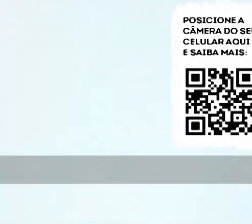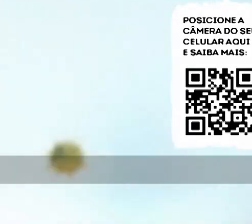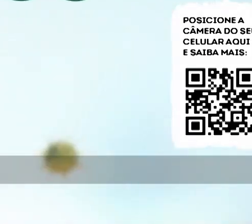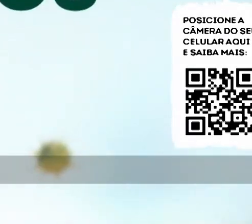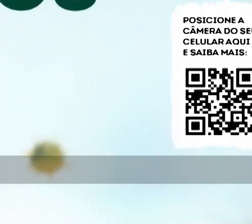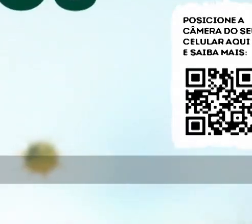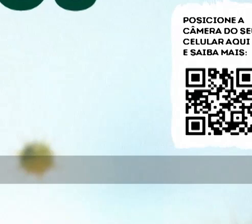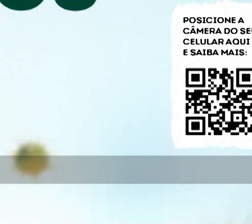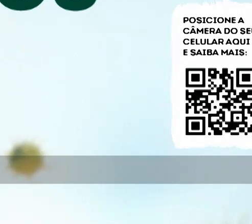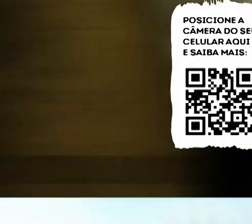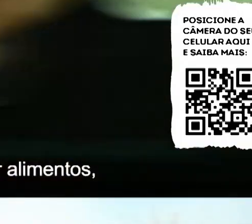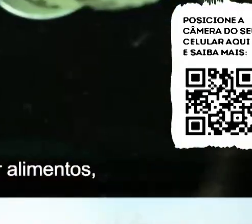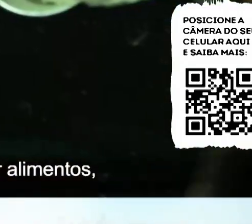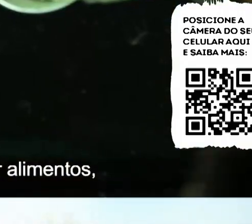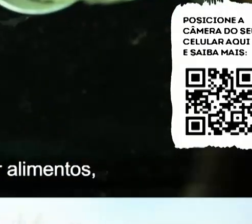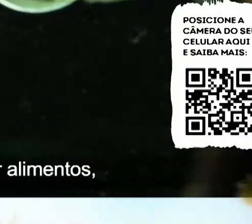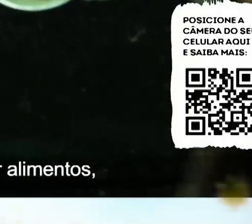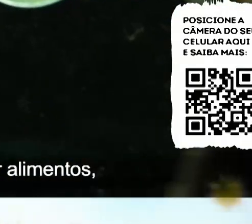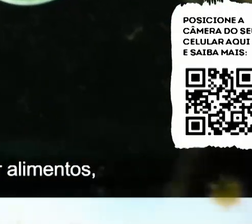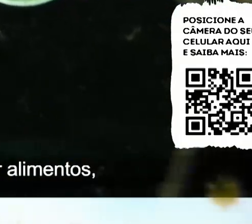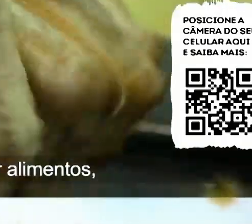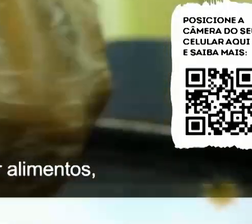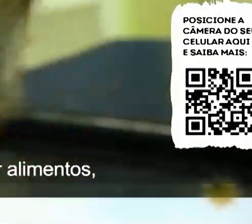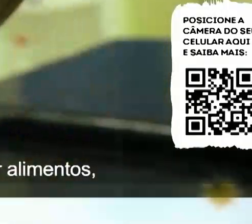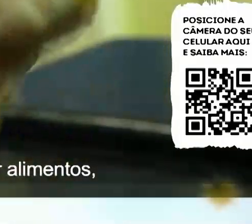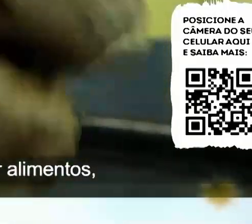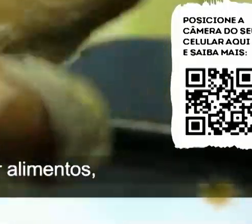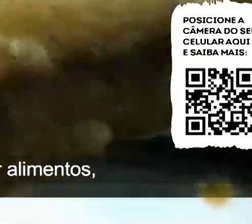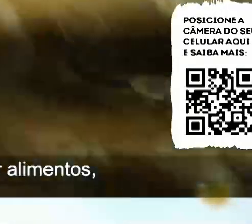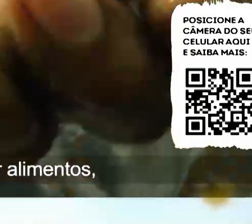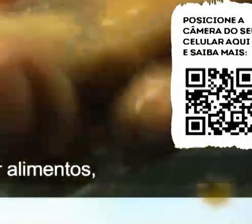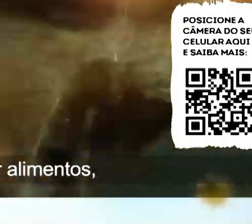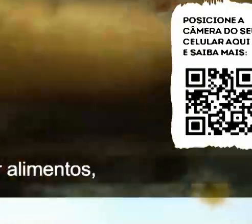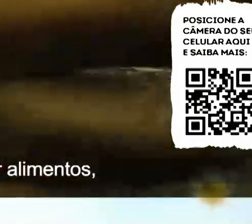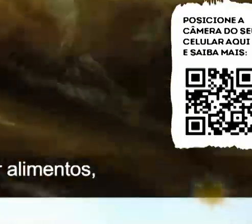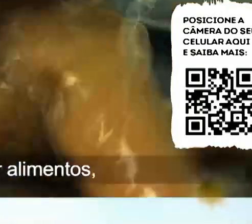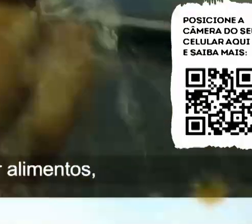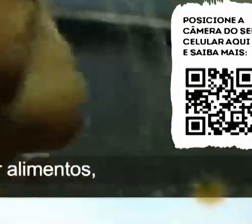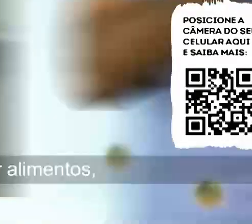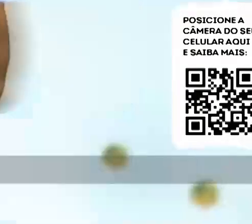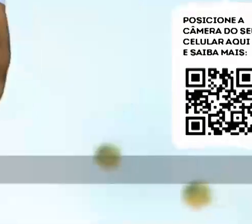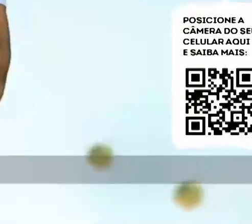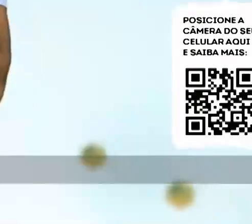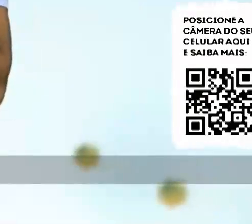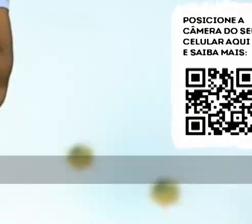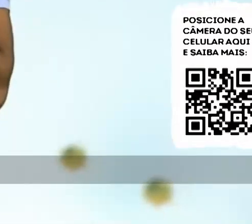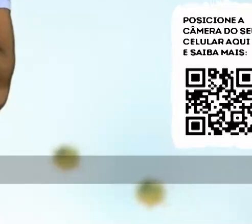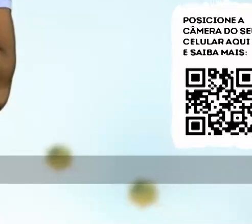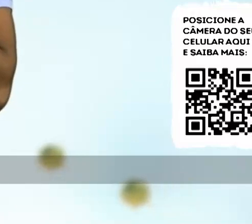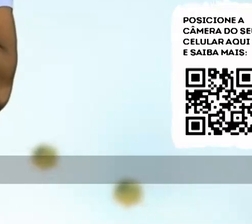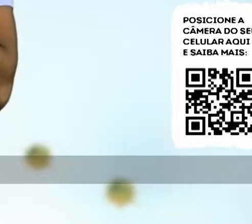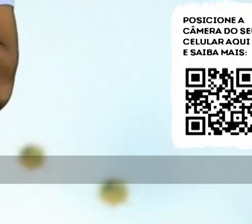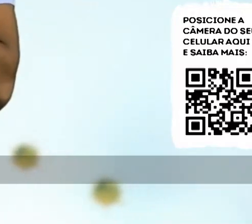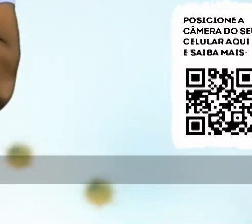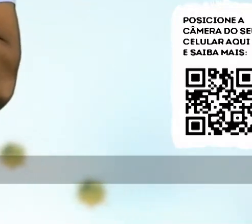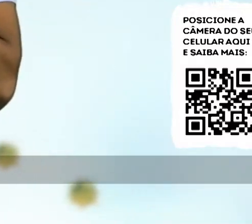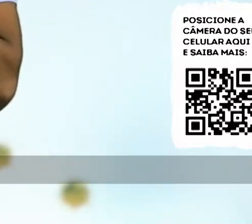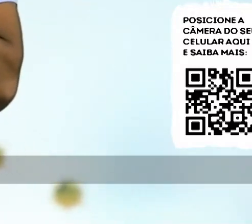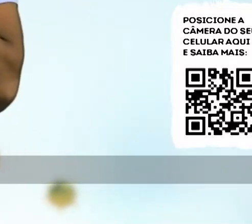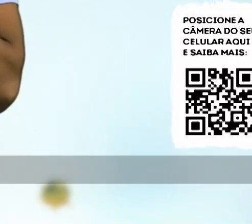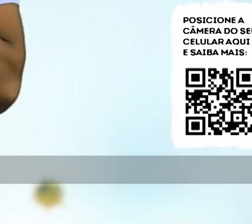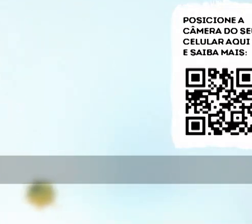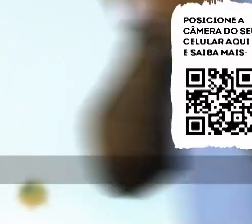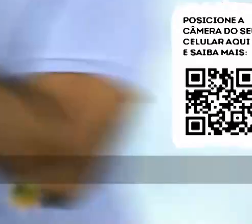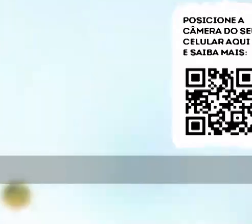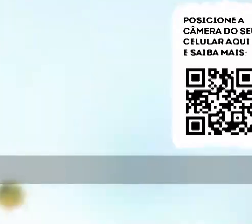ar. Para a prevenção, higienizar bem as mãos, principalmente antes de consumir alimentos. Utilizar lenço descartável para